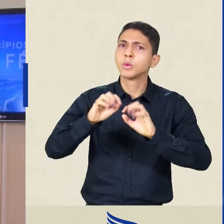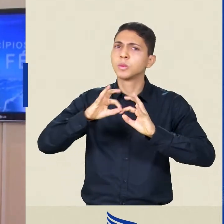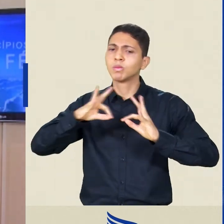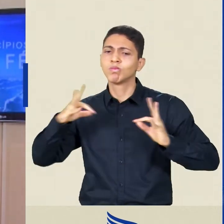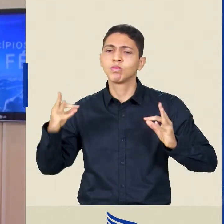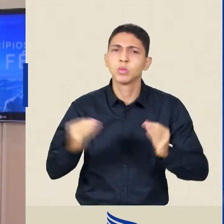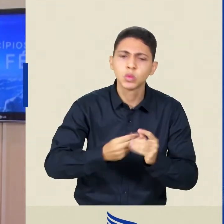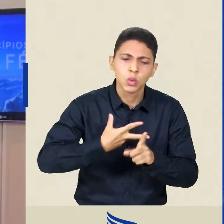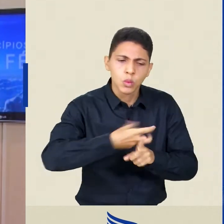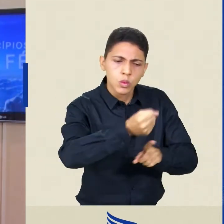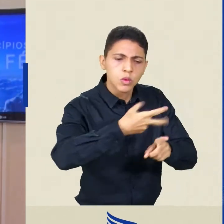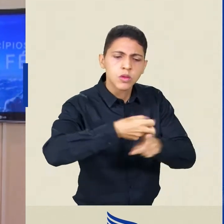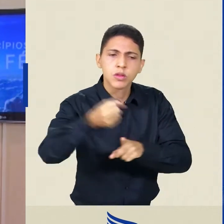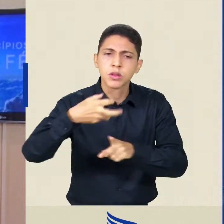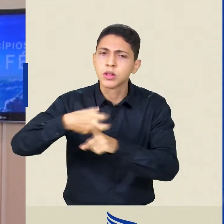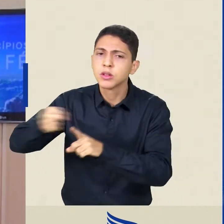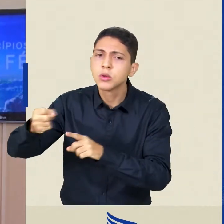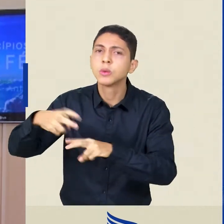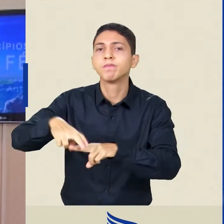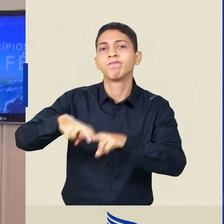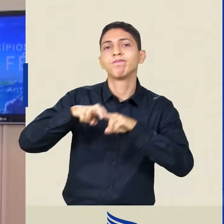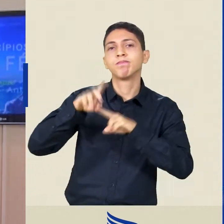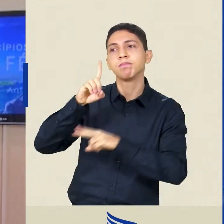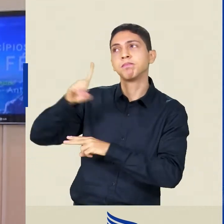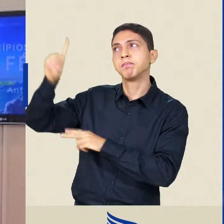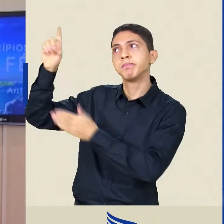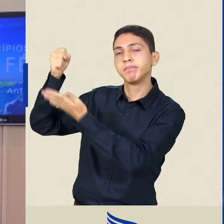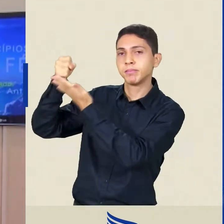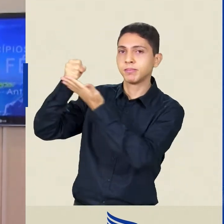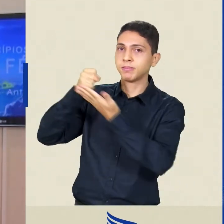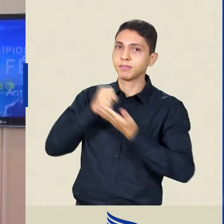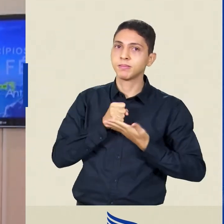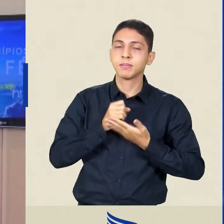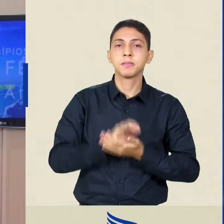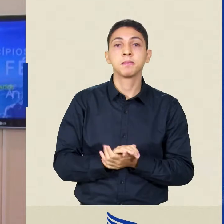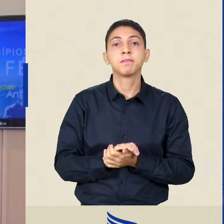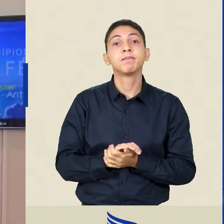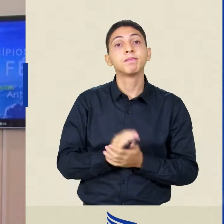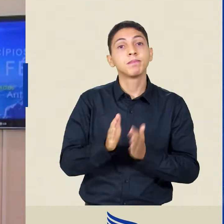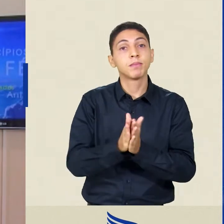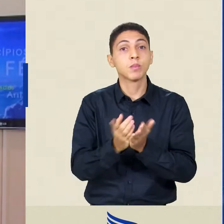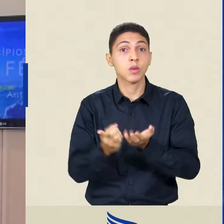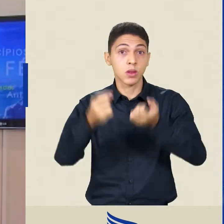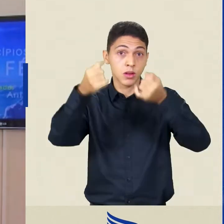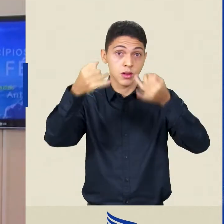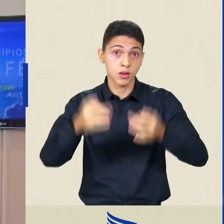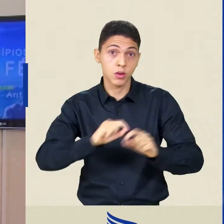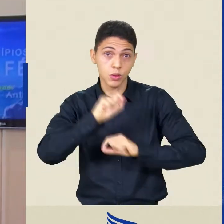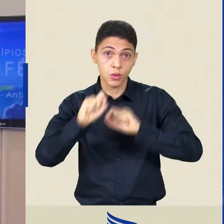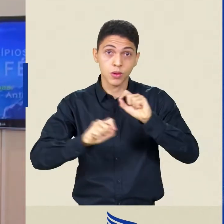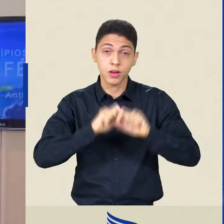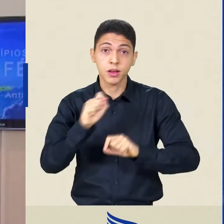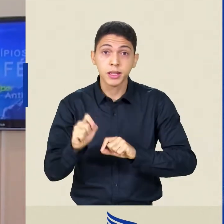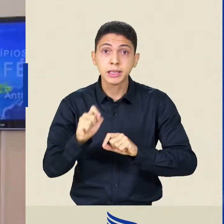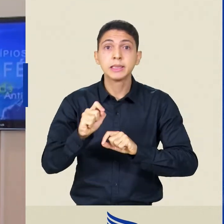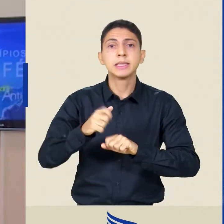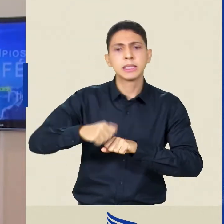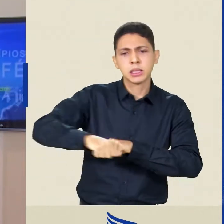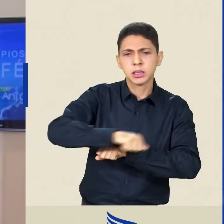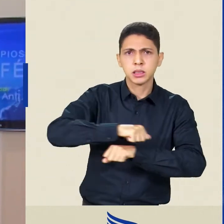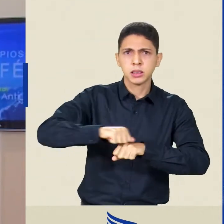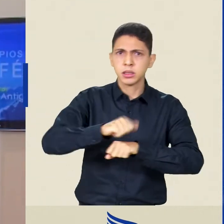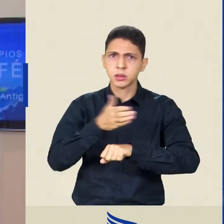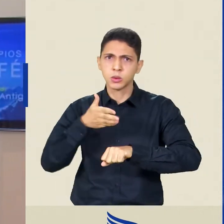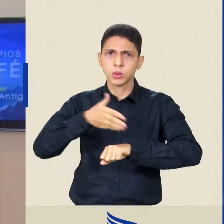do Senhor. A Bíblia diz que certa vez, após obter uma grande vitória militar, Abraão trouxe ao Senhor